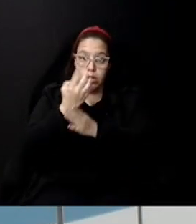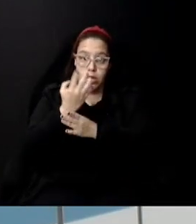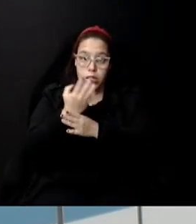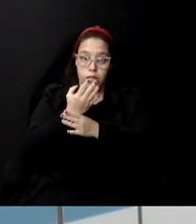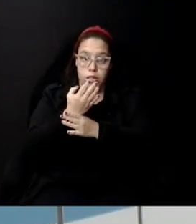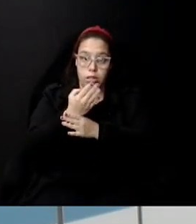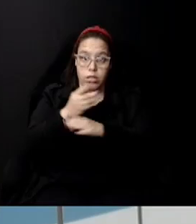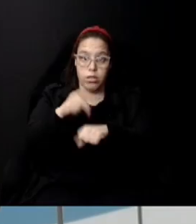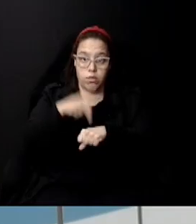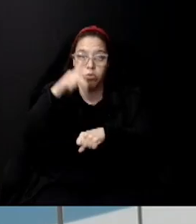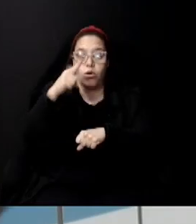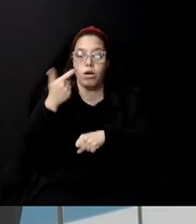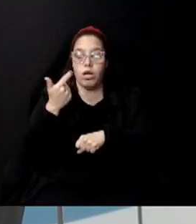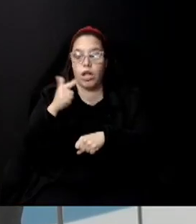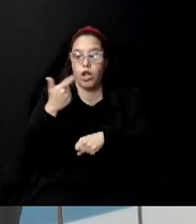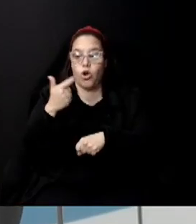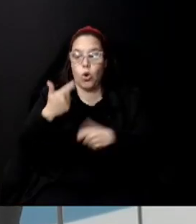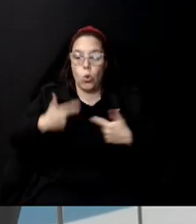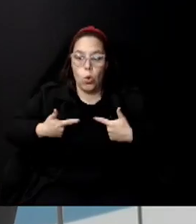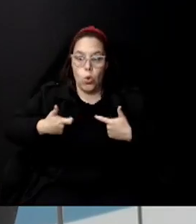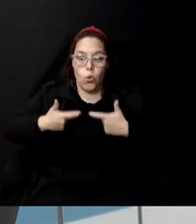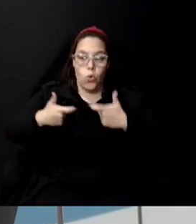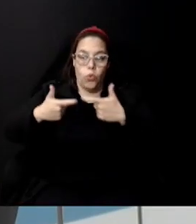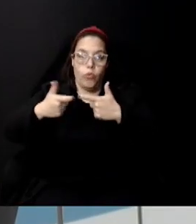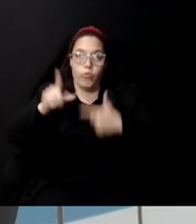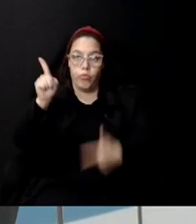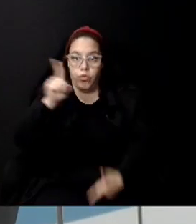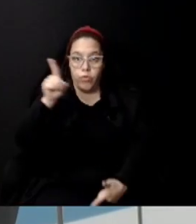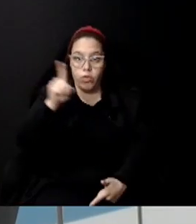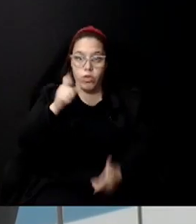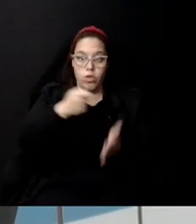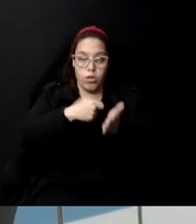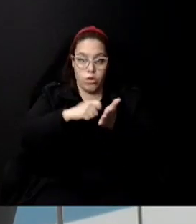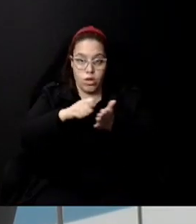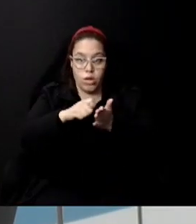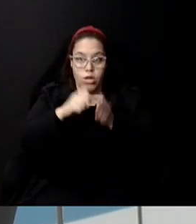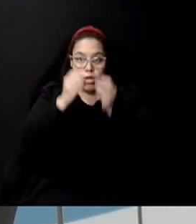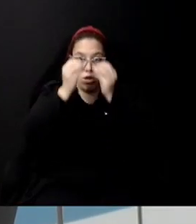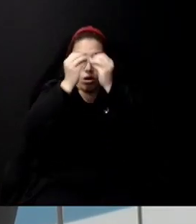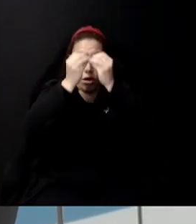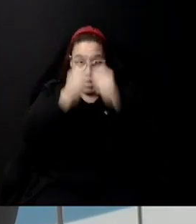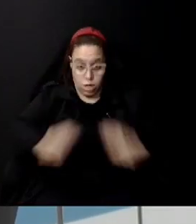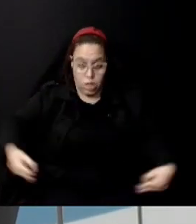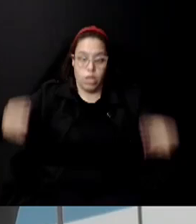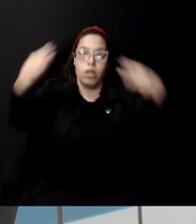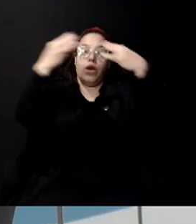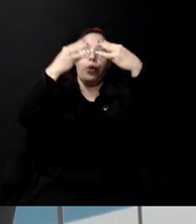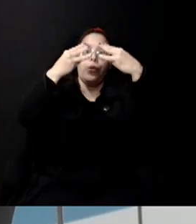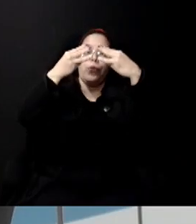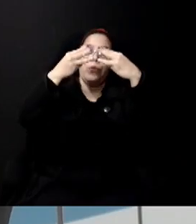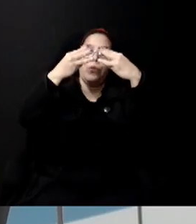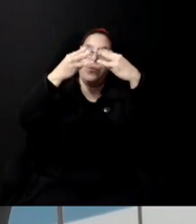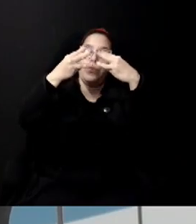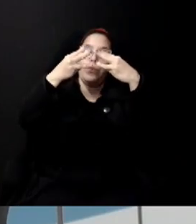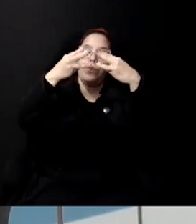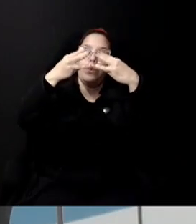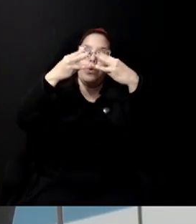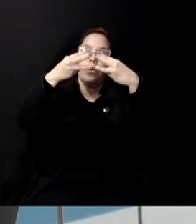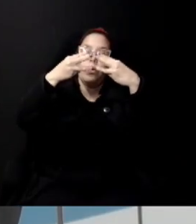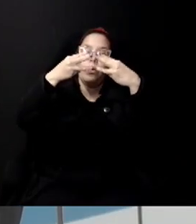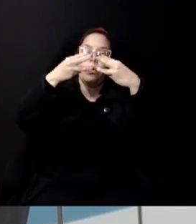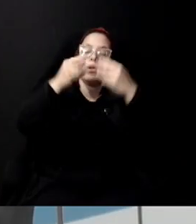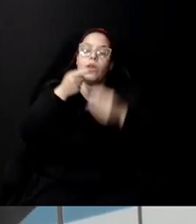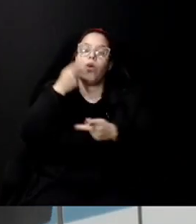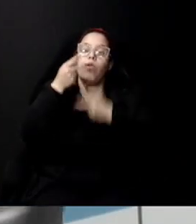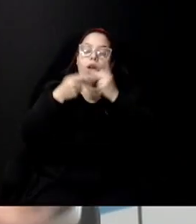Guerra Mundial e lá na Carta da ONU, né, que é esse órgão, a Organização das Nações Unidas, está dito que os seres